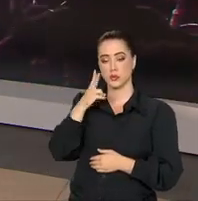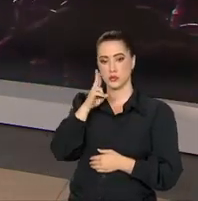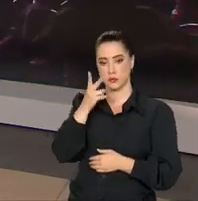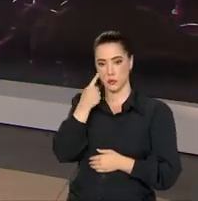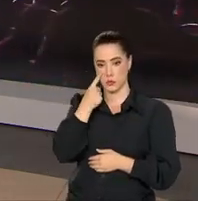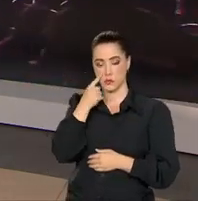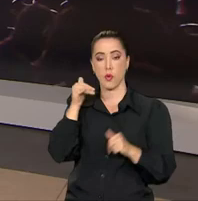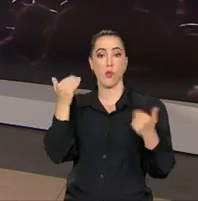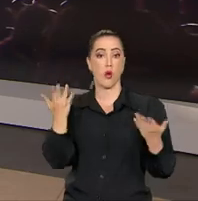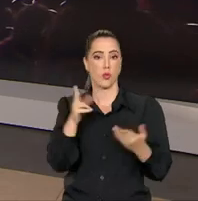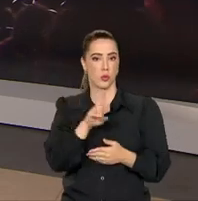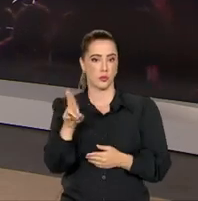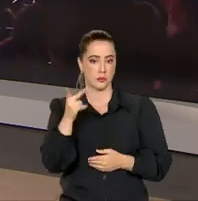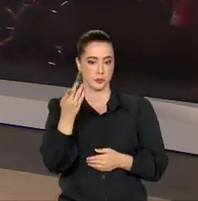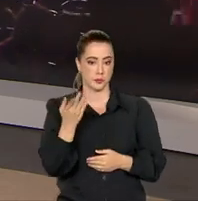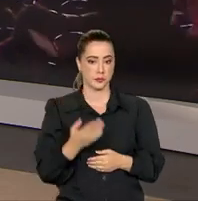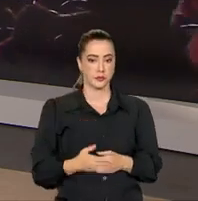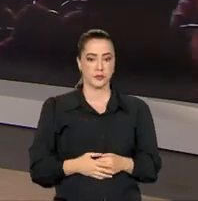gente.